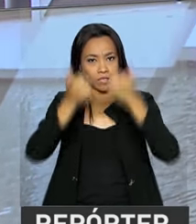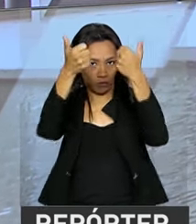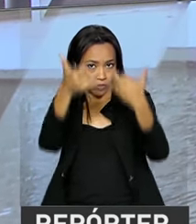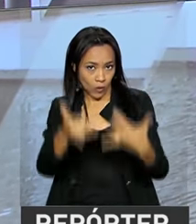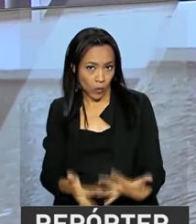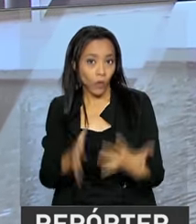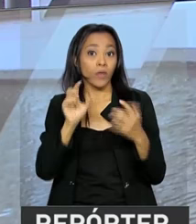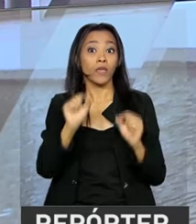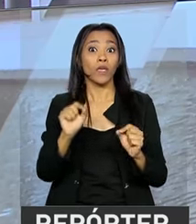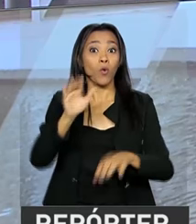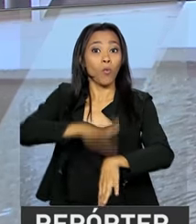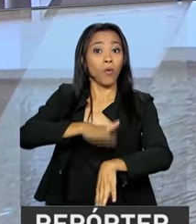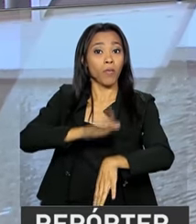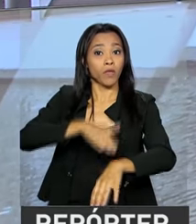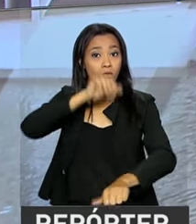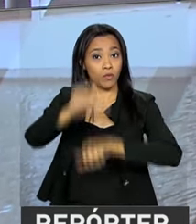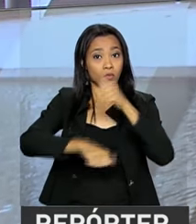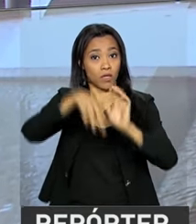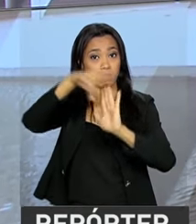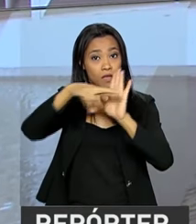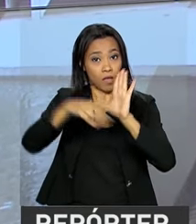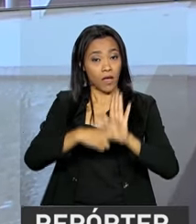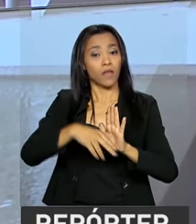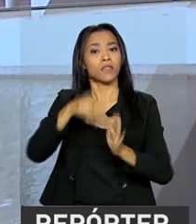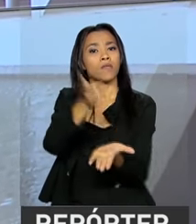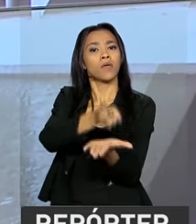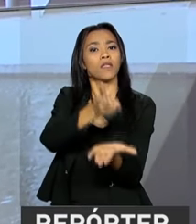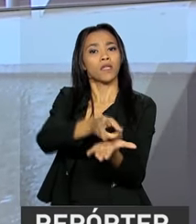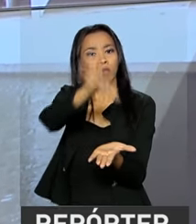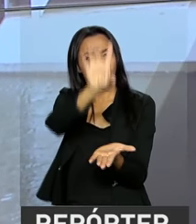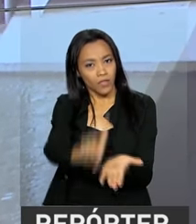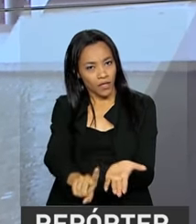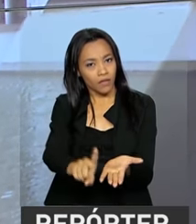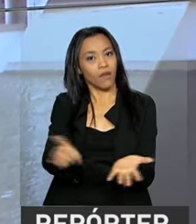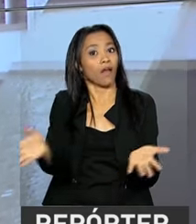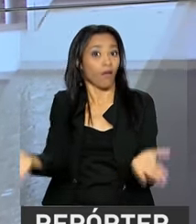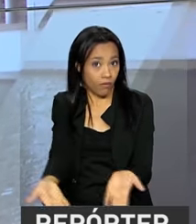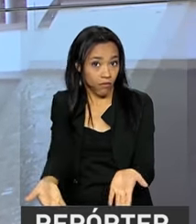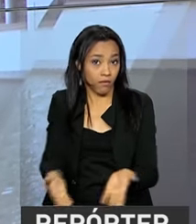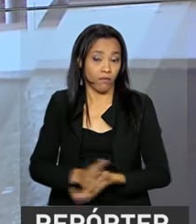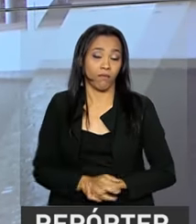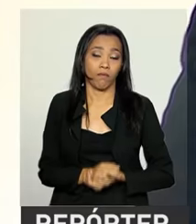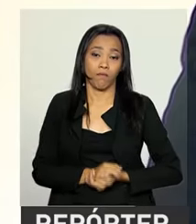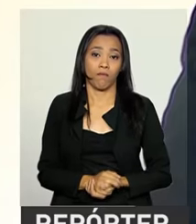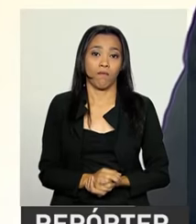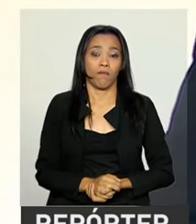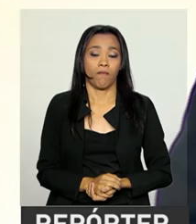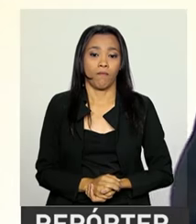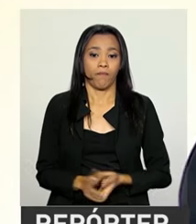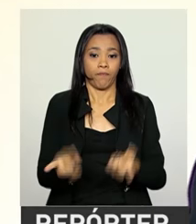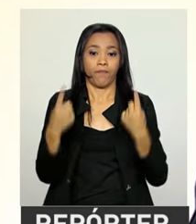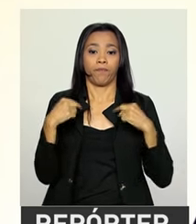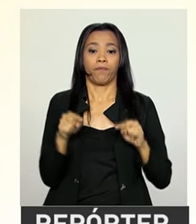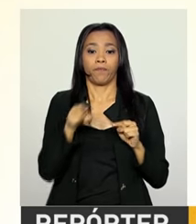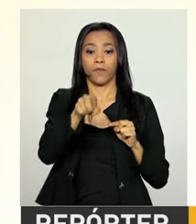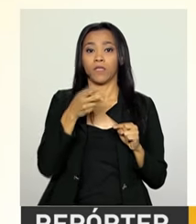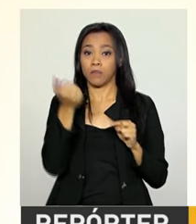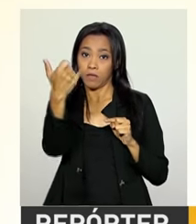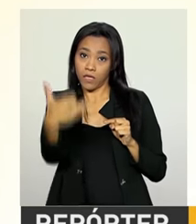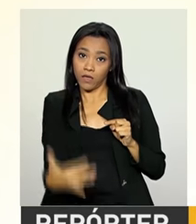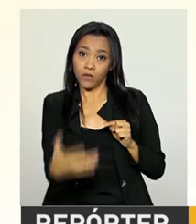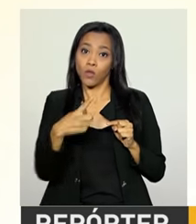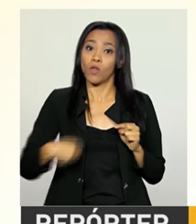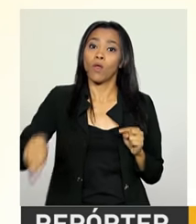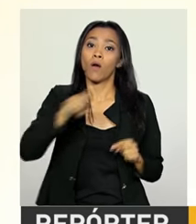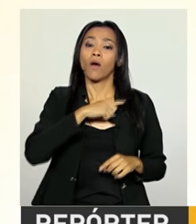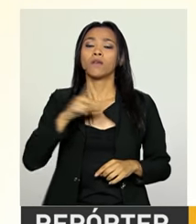momento de se fazer a reforma da Previdência e manter os direitos dos trabalhadores é agora. Nós estamos tendo